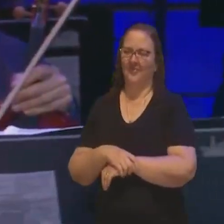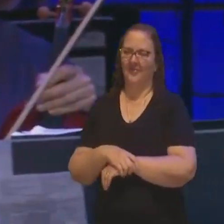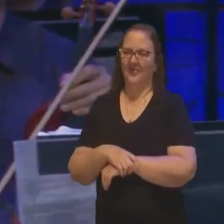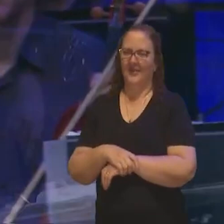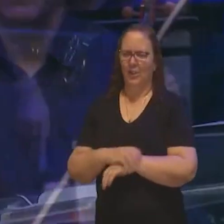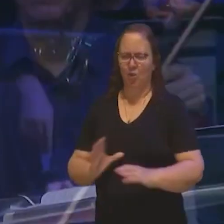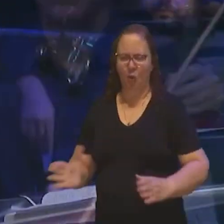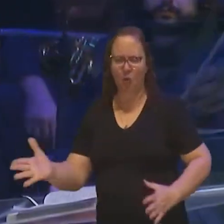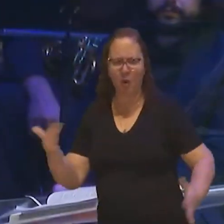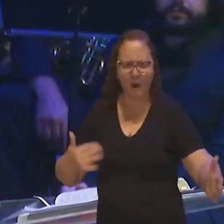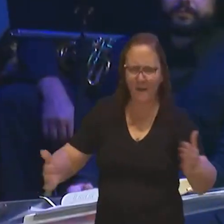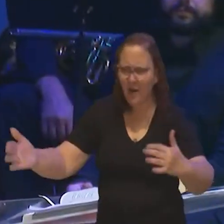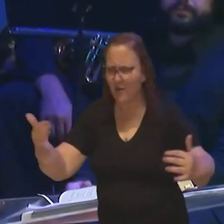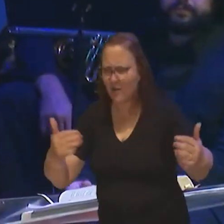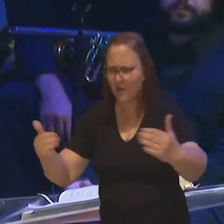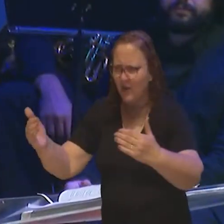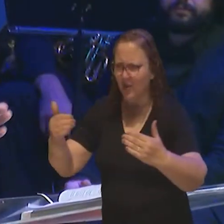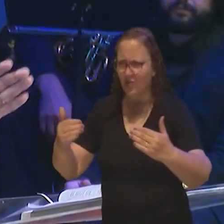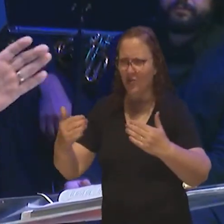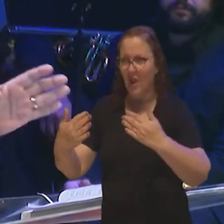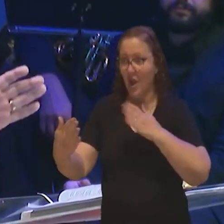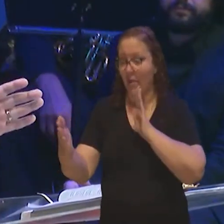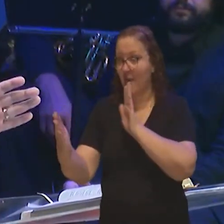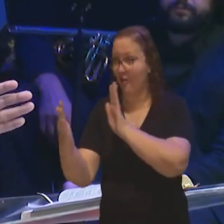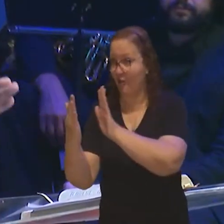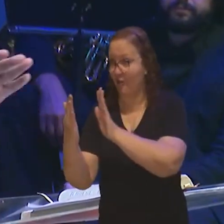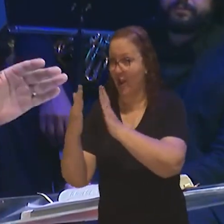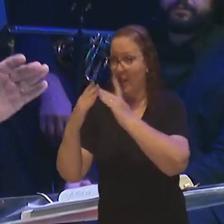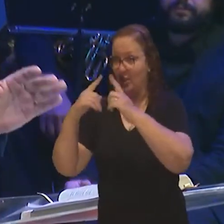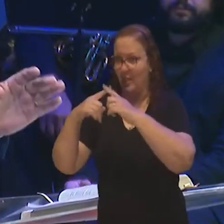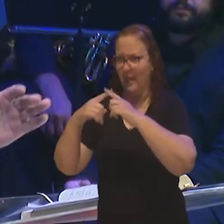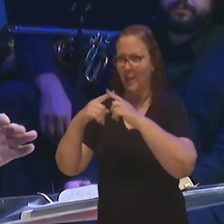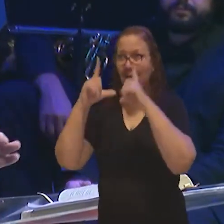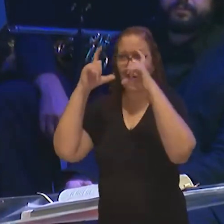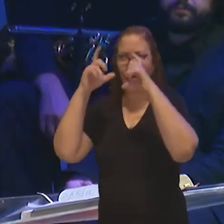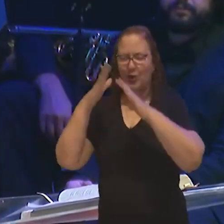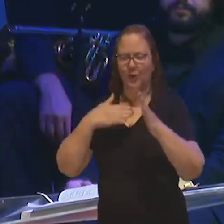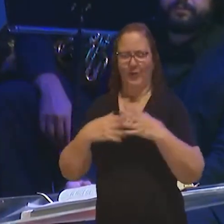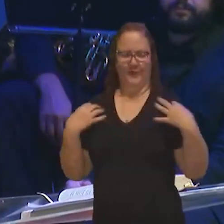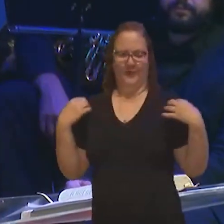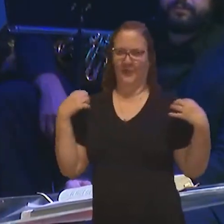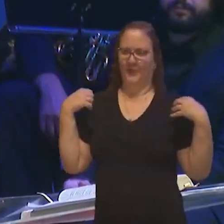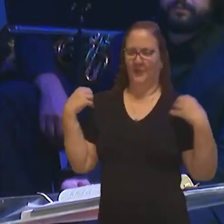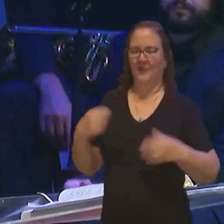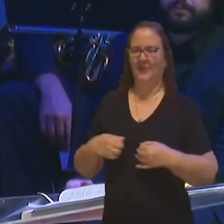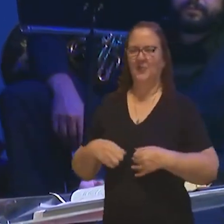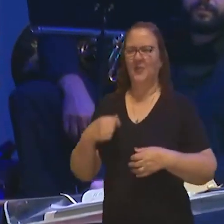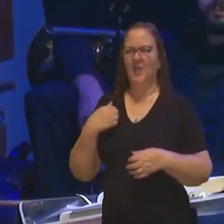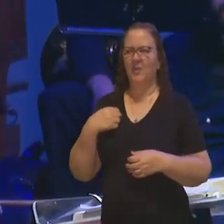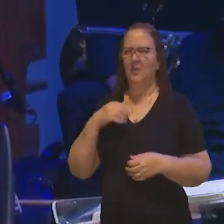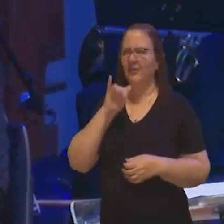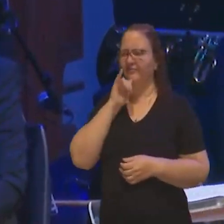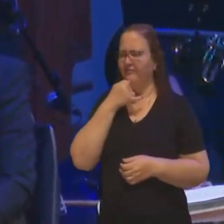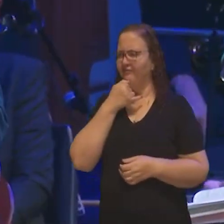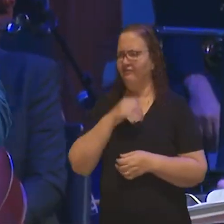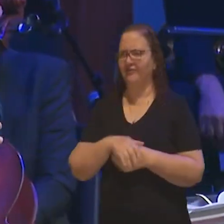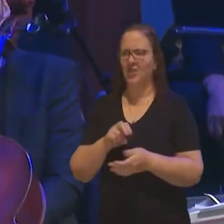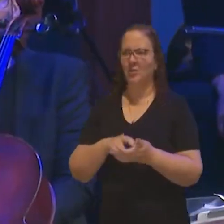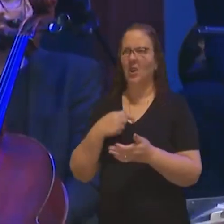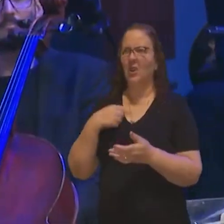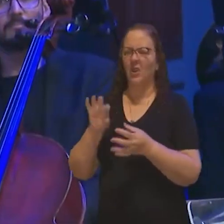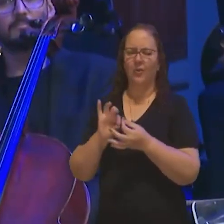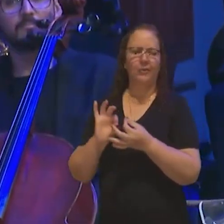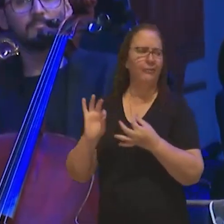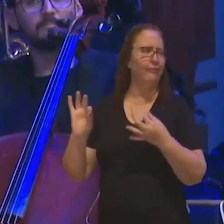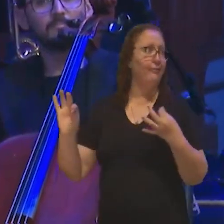aglomerar o povo em frente à igreja para a fotografia, todo mundo se preparando, eu estava tão chateado naquela manhã que eu me distanciei